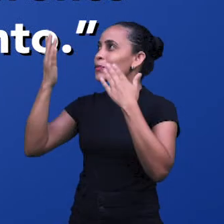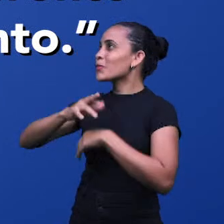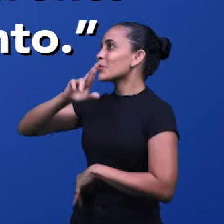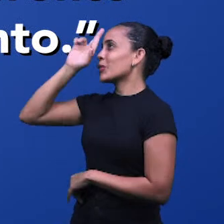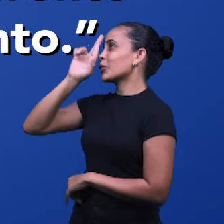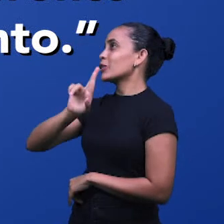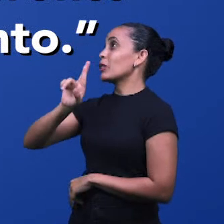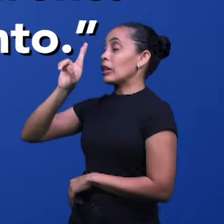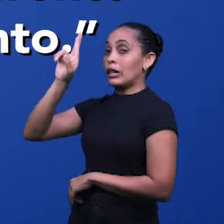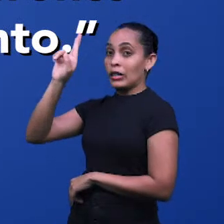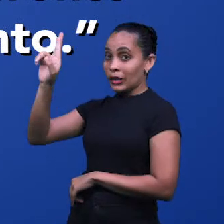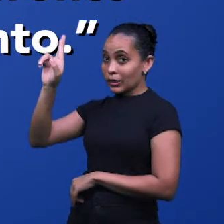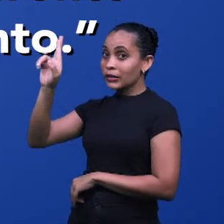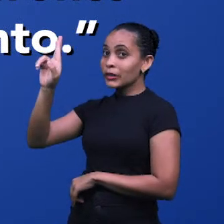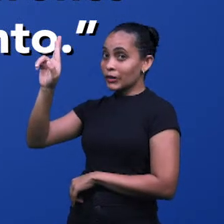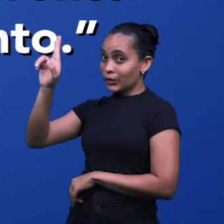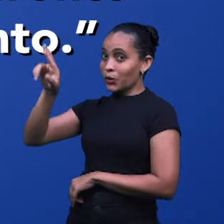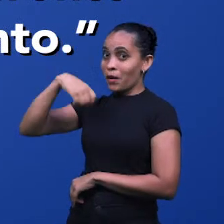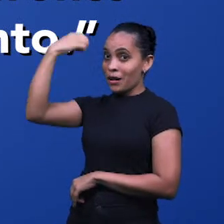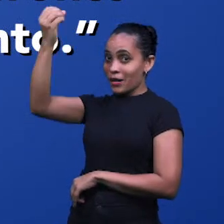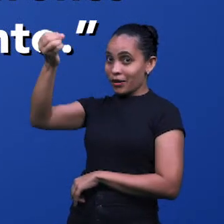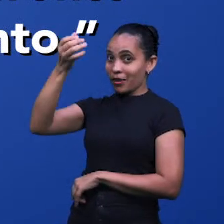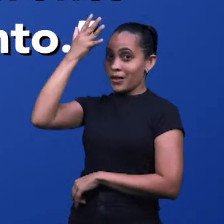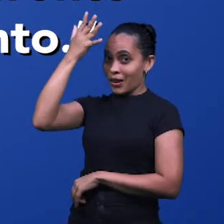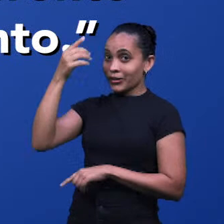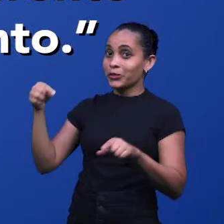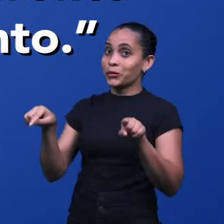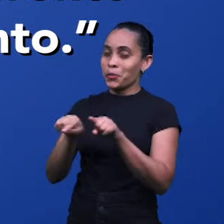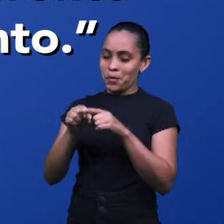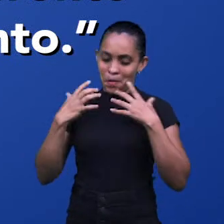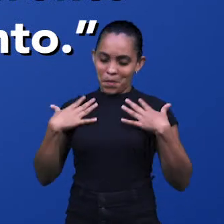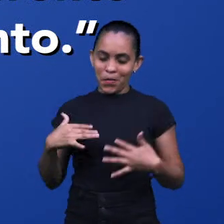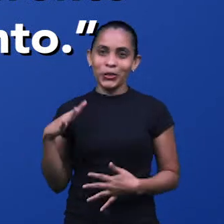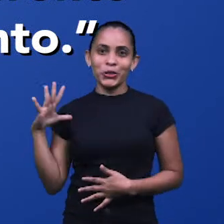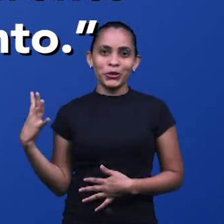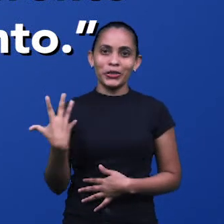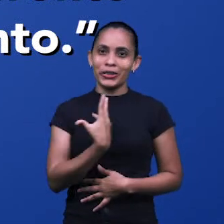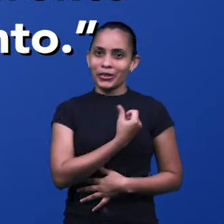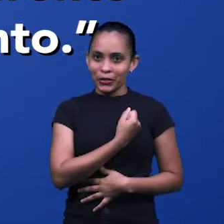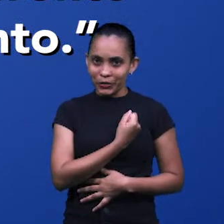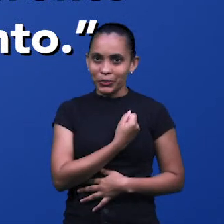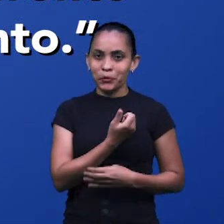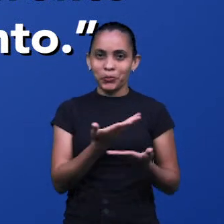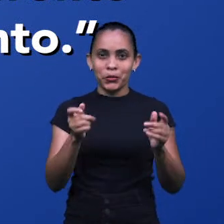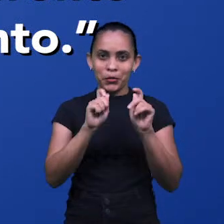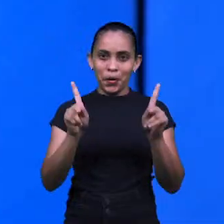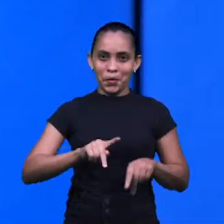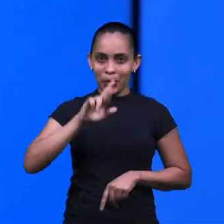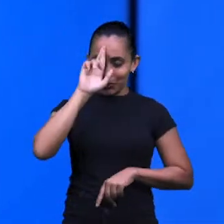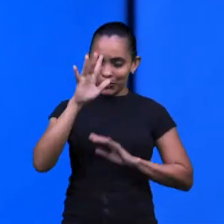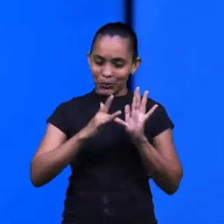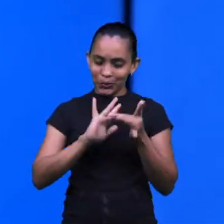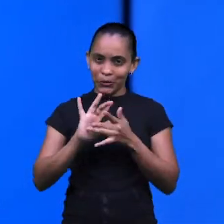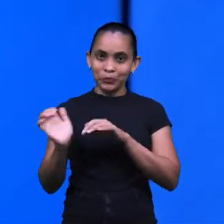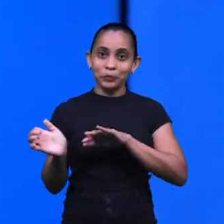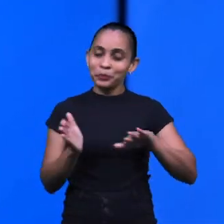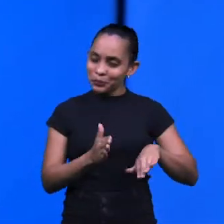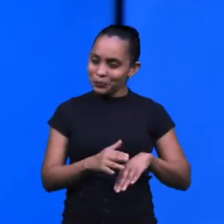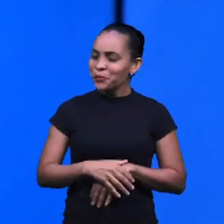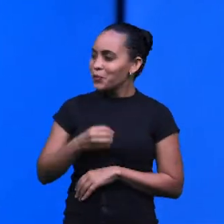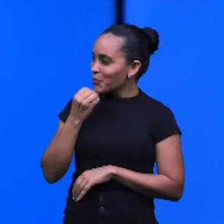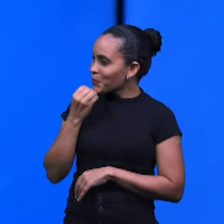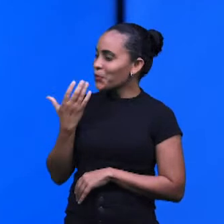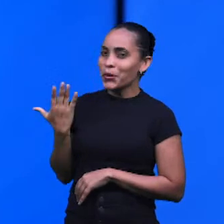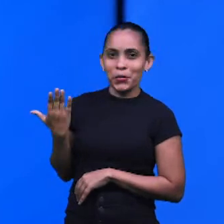Senhor Jesus graça e vestes de salvação. A paz do Senhor Jesus. Amém, irmã Ângela Maria. Muito